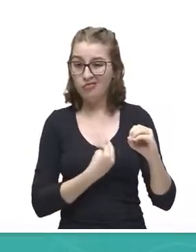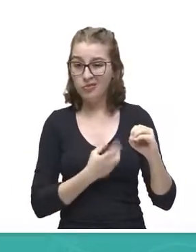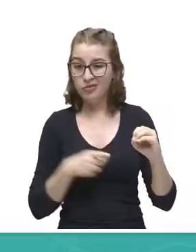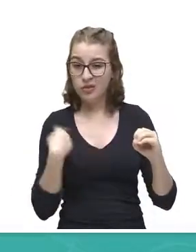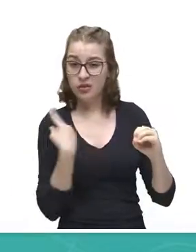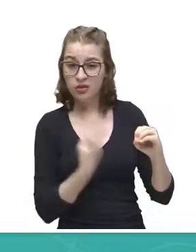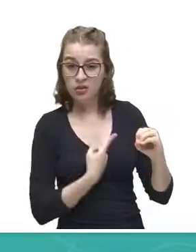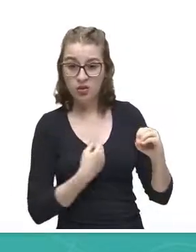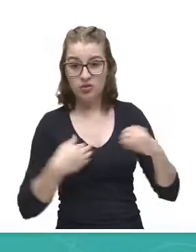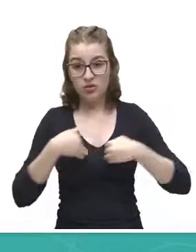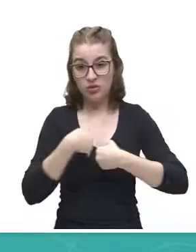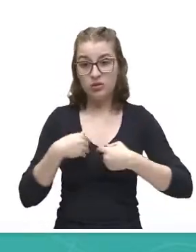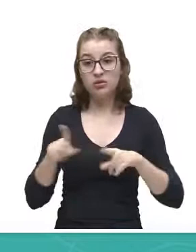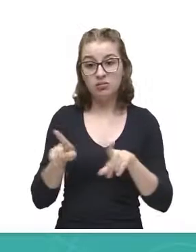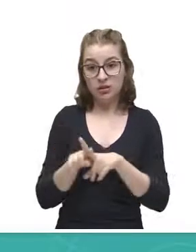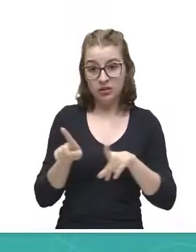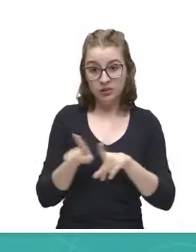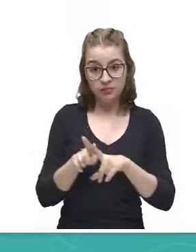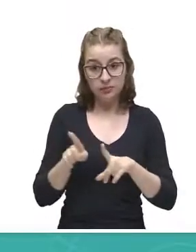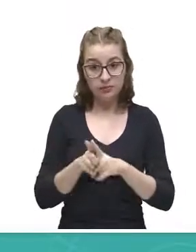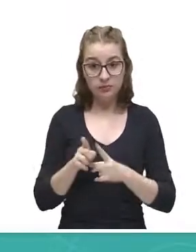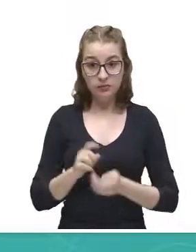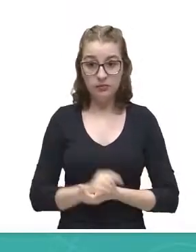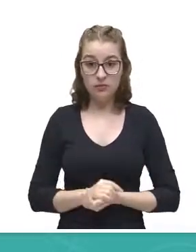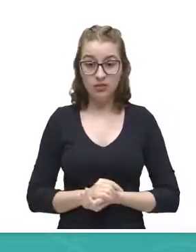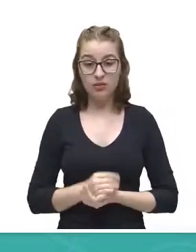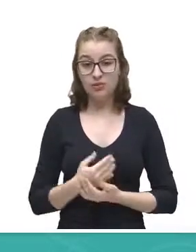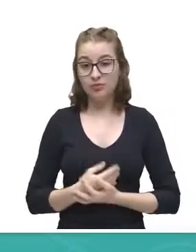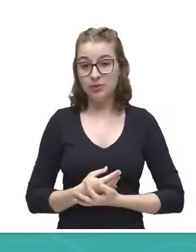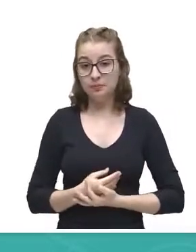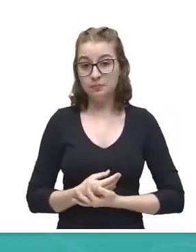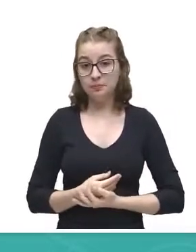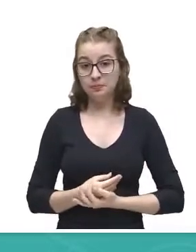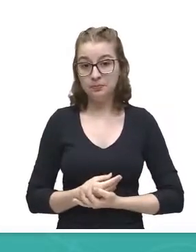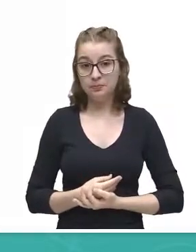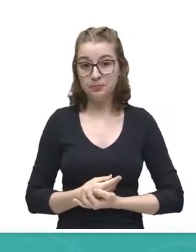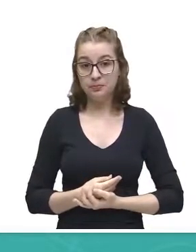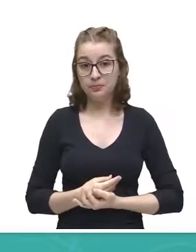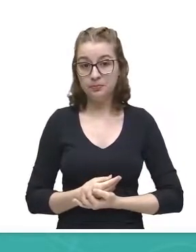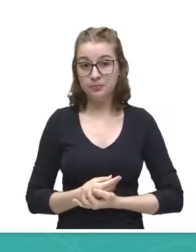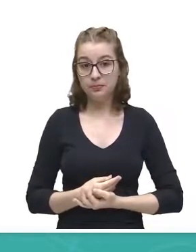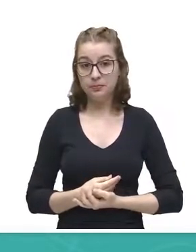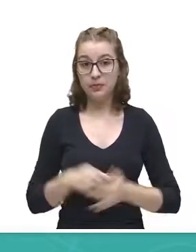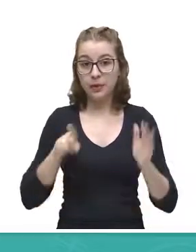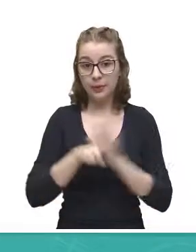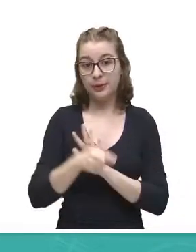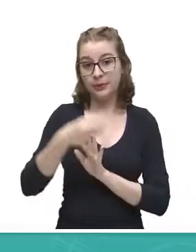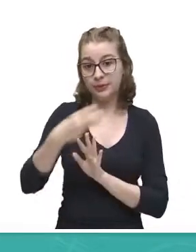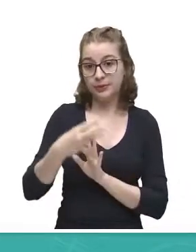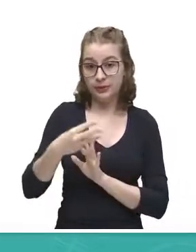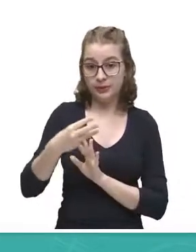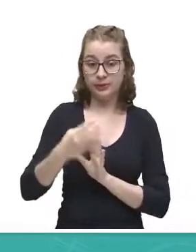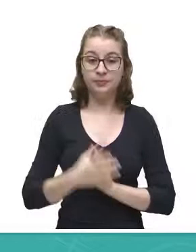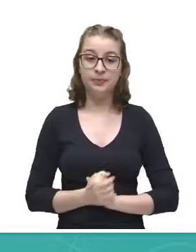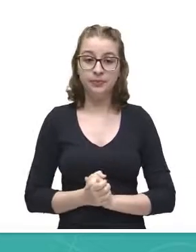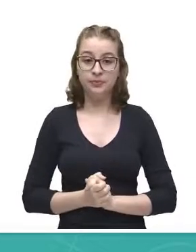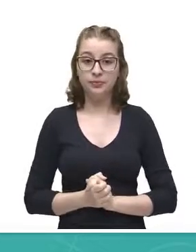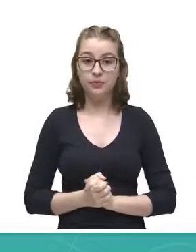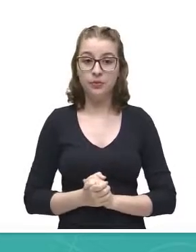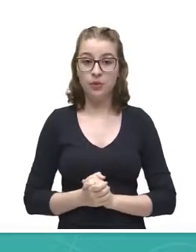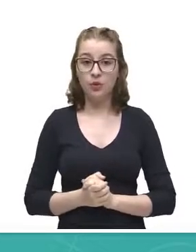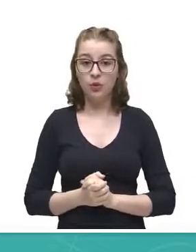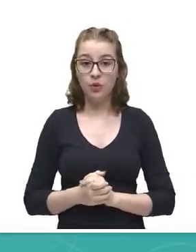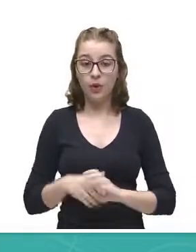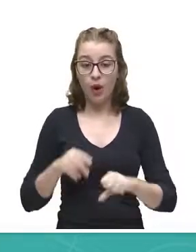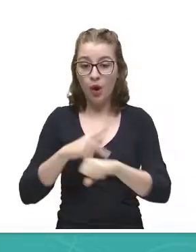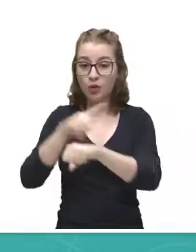como em relação a todos os seres vivos, tá certo? Já na nossa questão de número 3, vamos verificar aí sobre os fusos